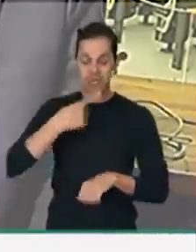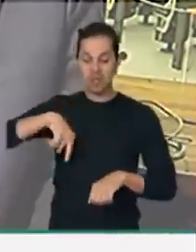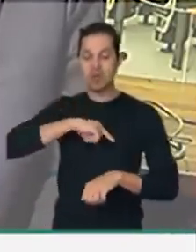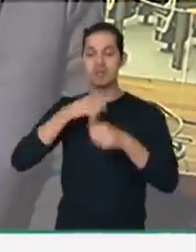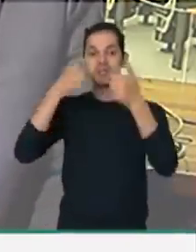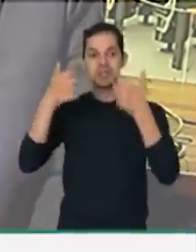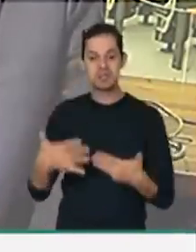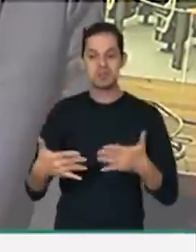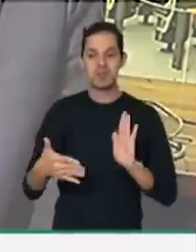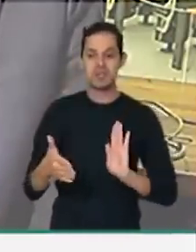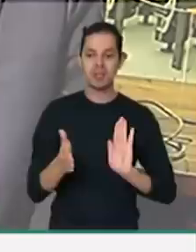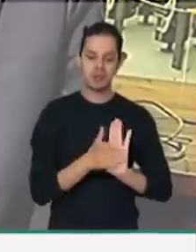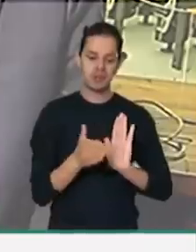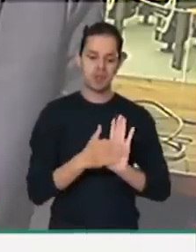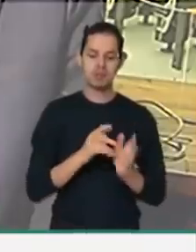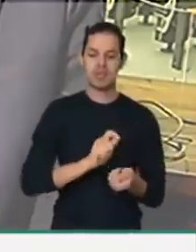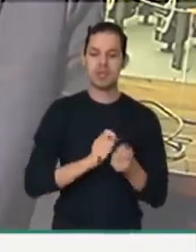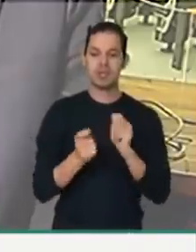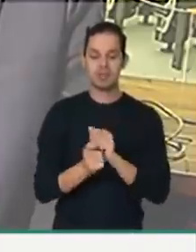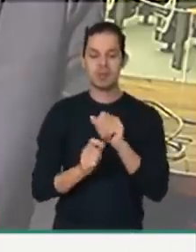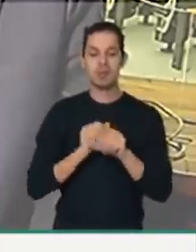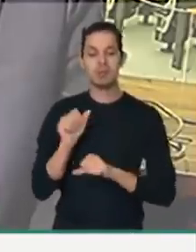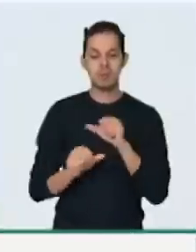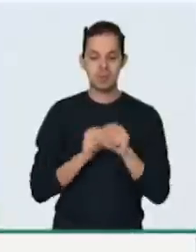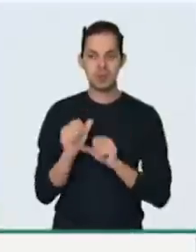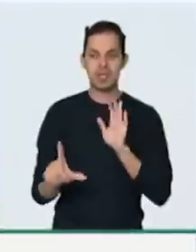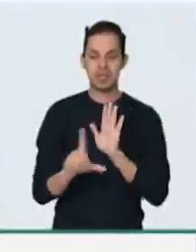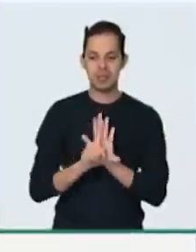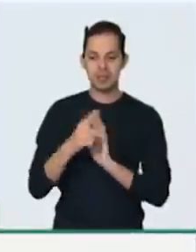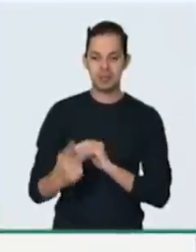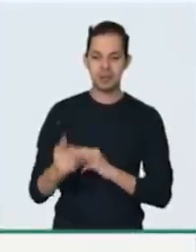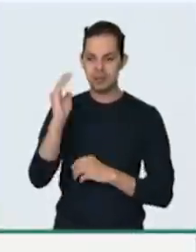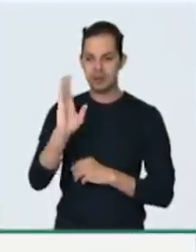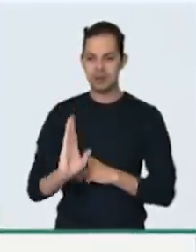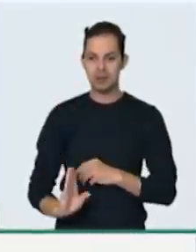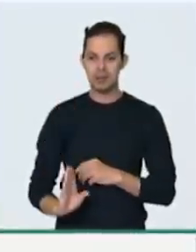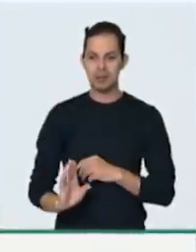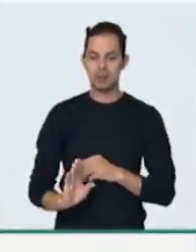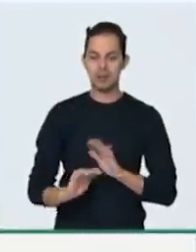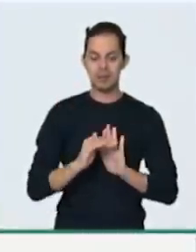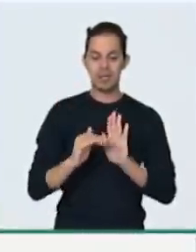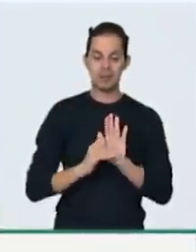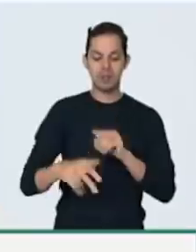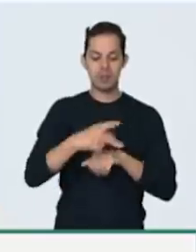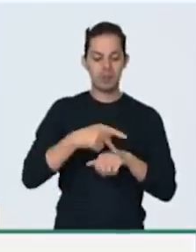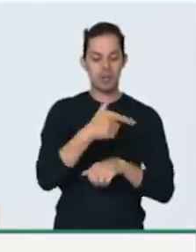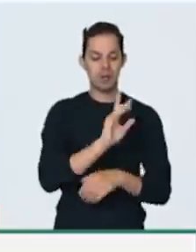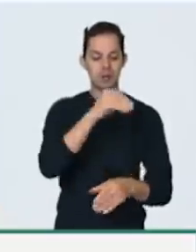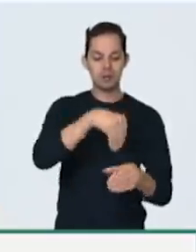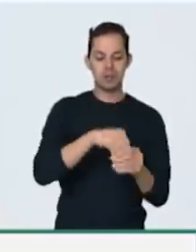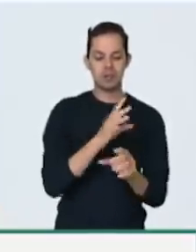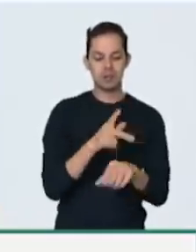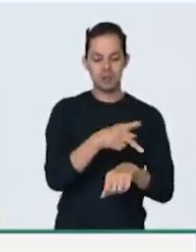proposta, ela adequa, né, ela muda a lei brasileira para um protocolo internacional que é composto de